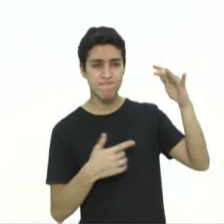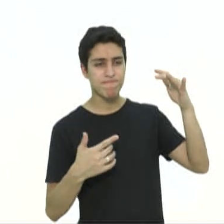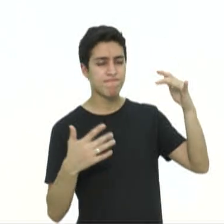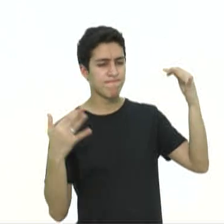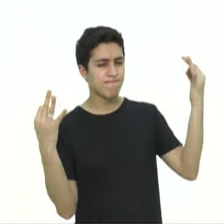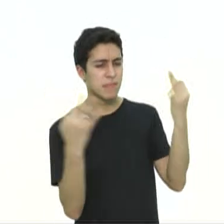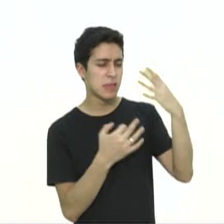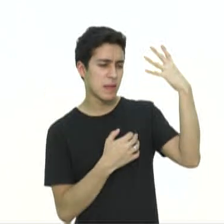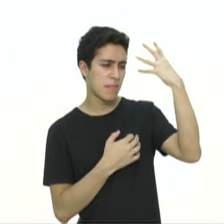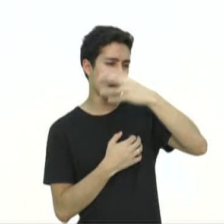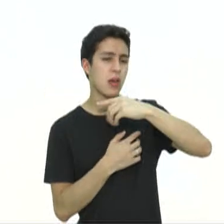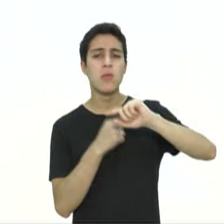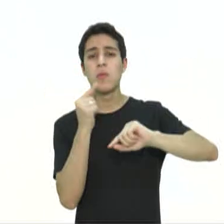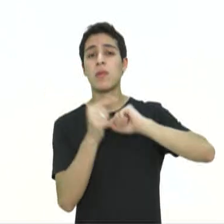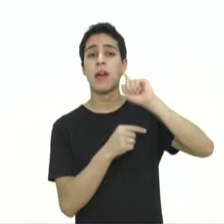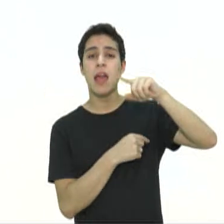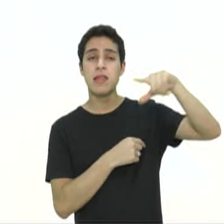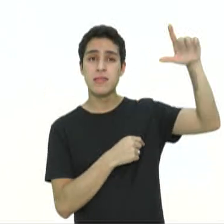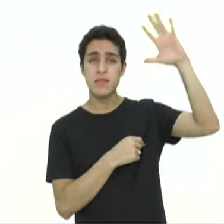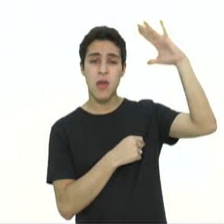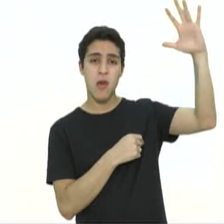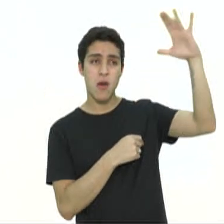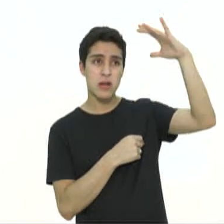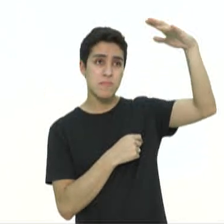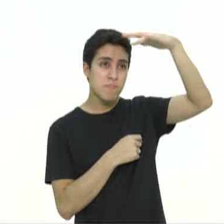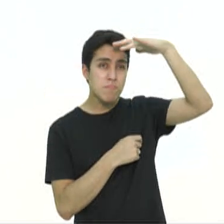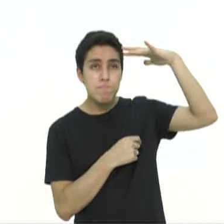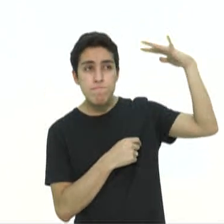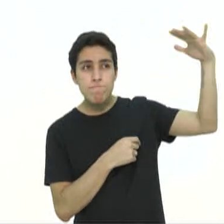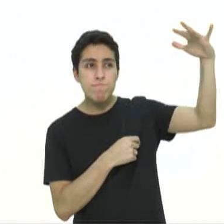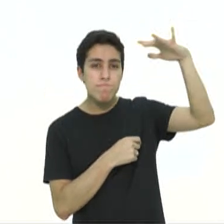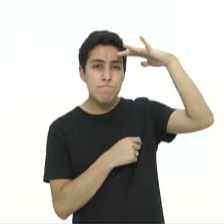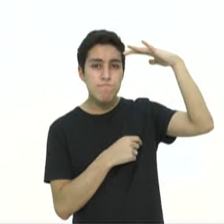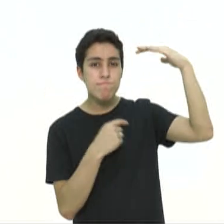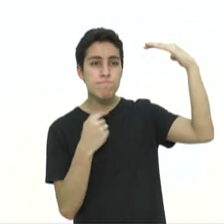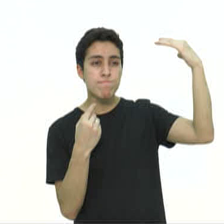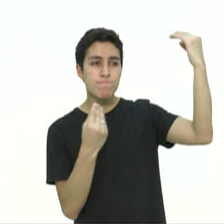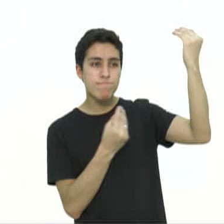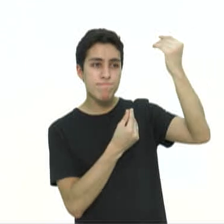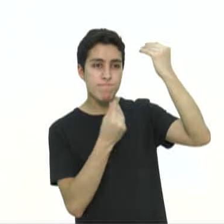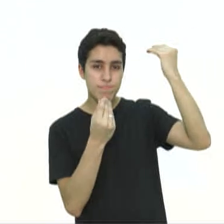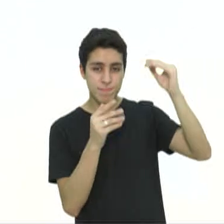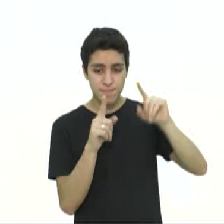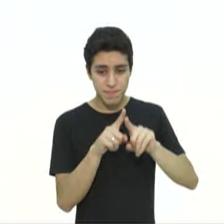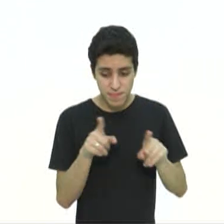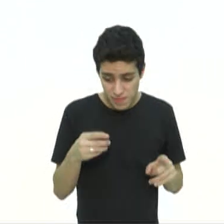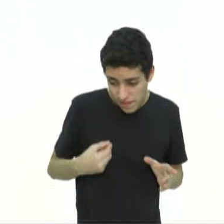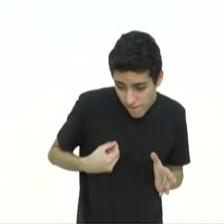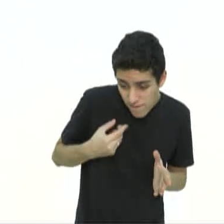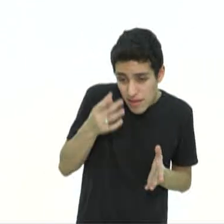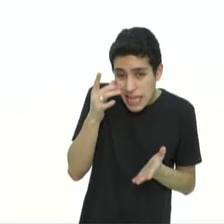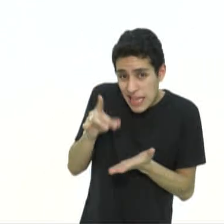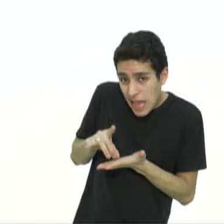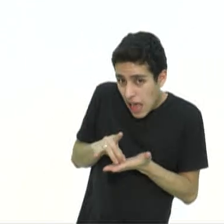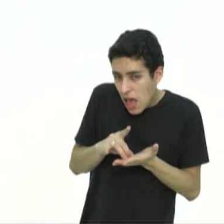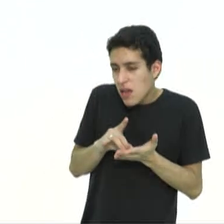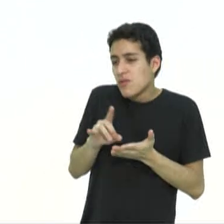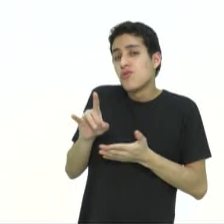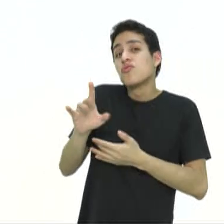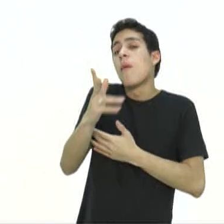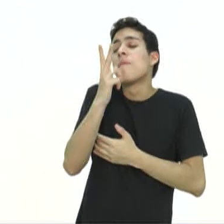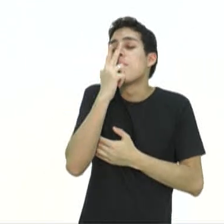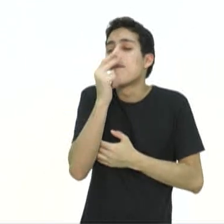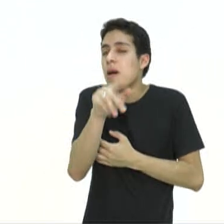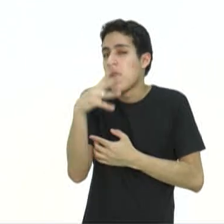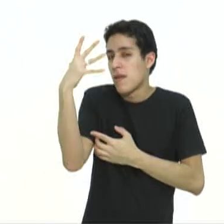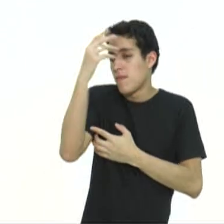de belo no mundo inteligível. No mundo sensível, isto é, na nossa vivência, vemos a aparência de belo nas